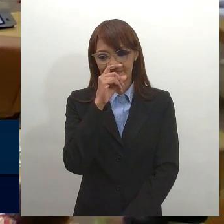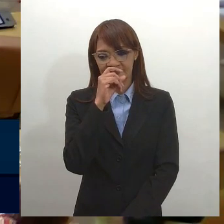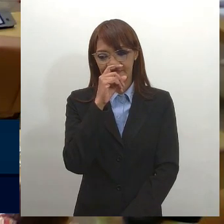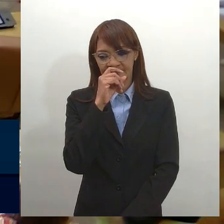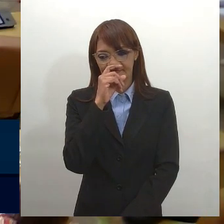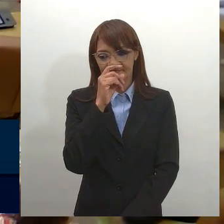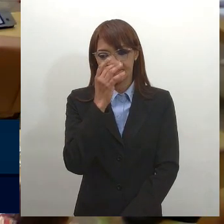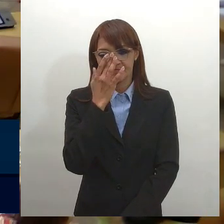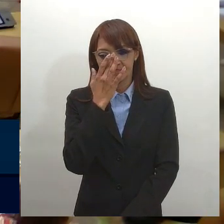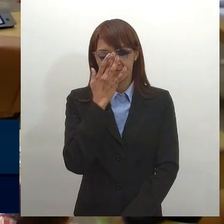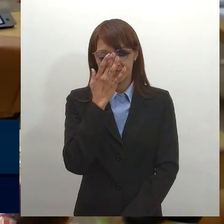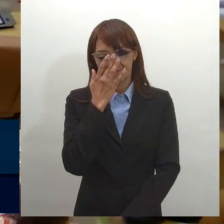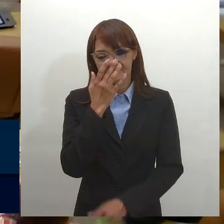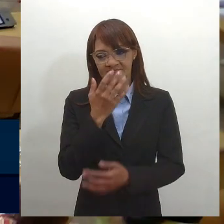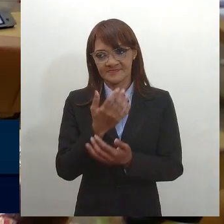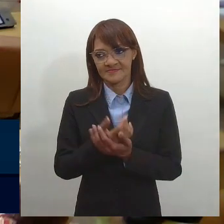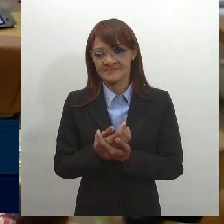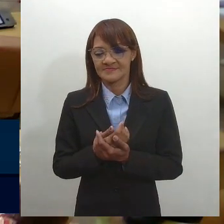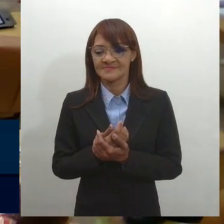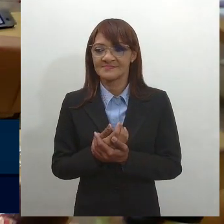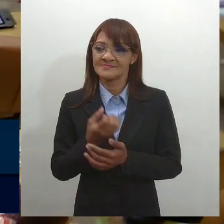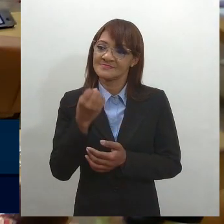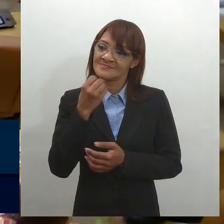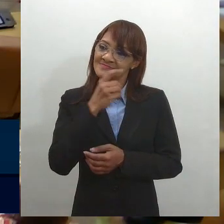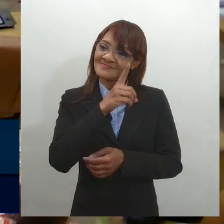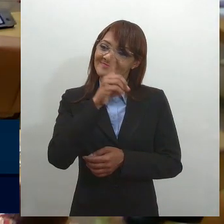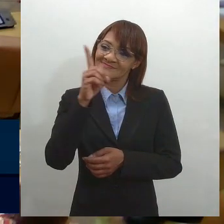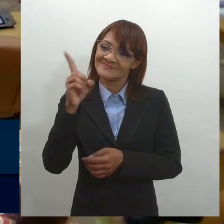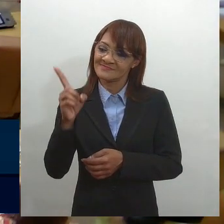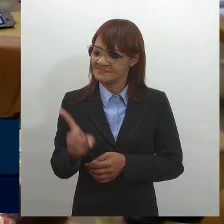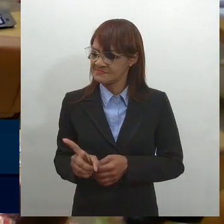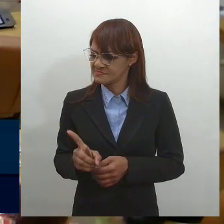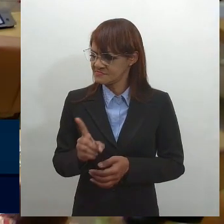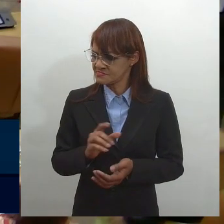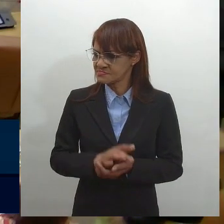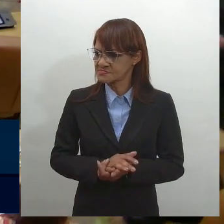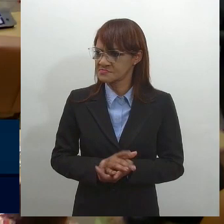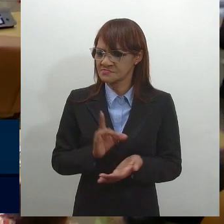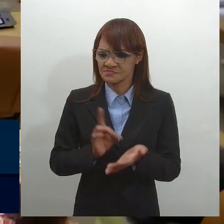Bom dia, senhor presidente Garibaldo Mendonça,